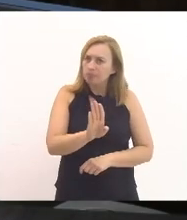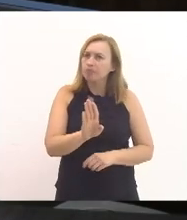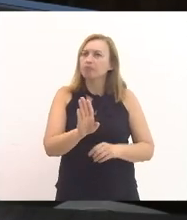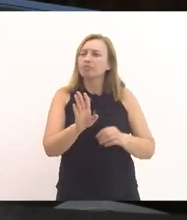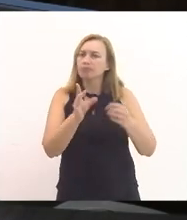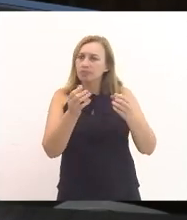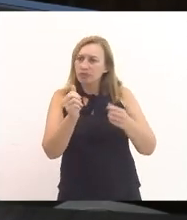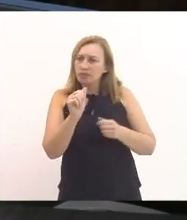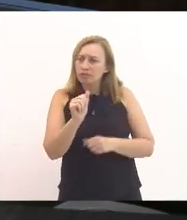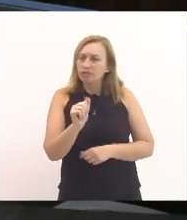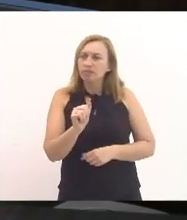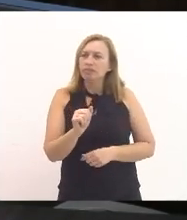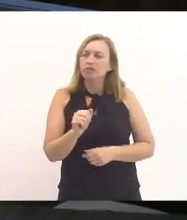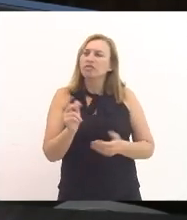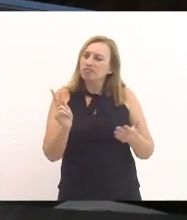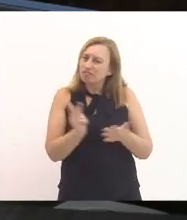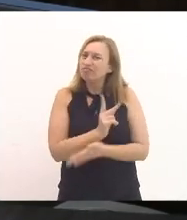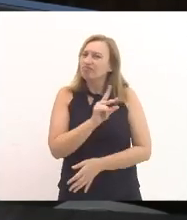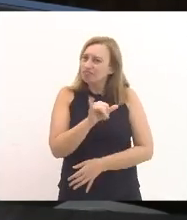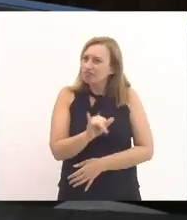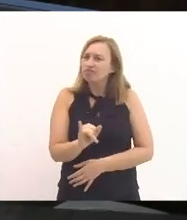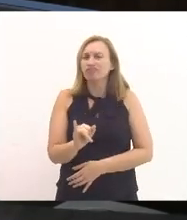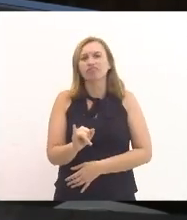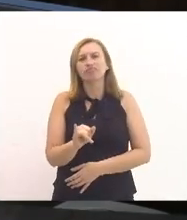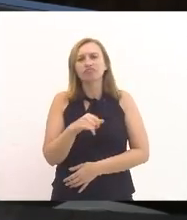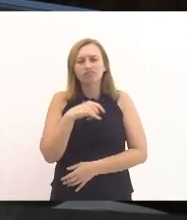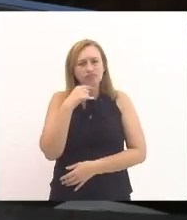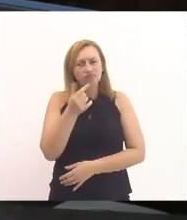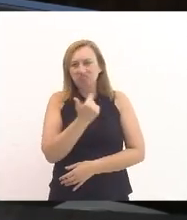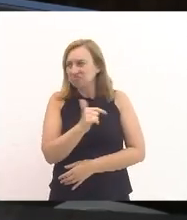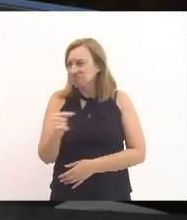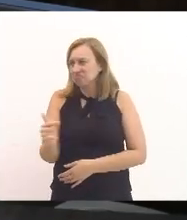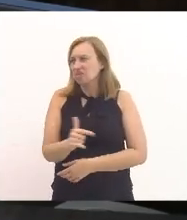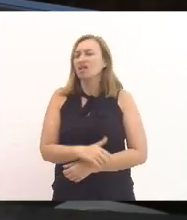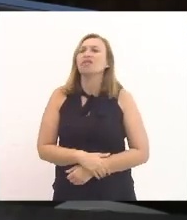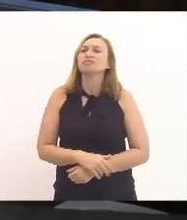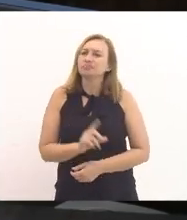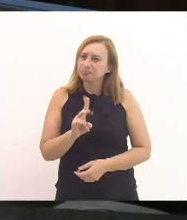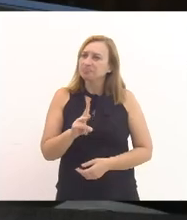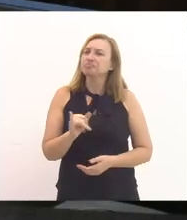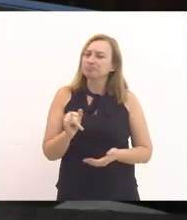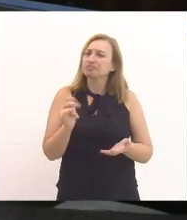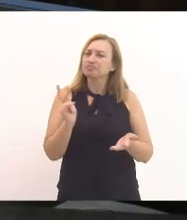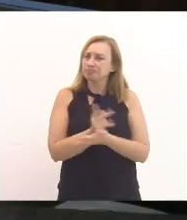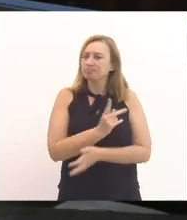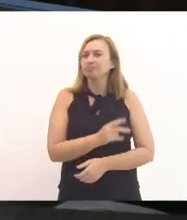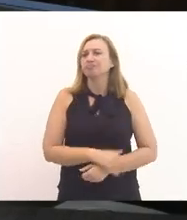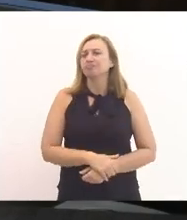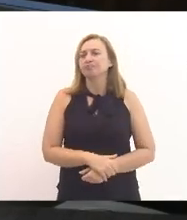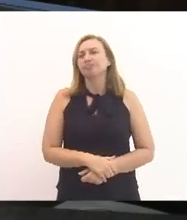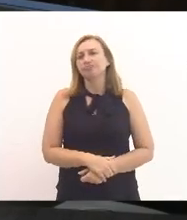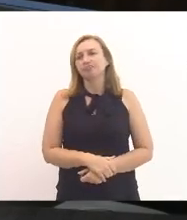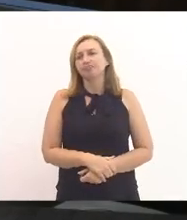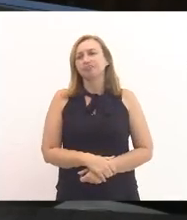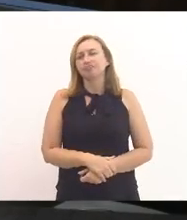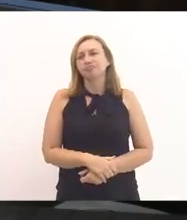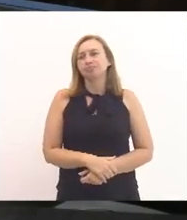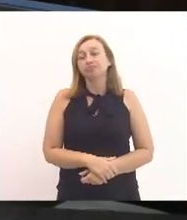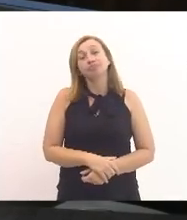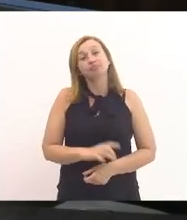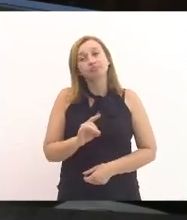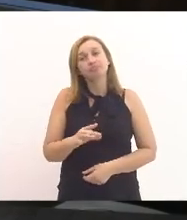papá Tite vai acontecer gente tem nem dúvida disso que vai acontecer não tem nem dúvida disso